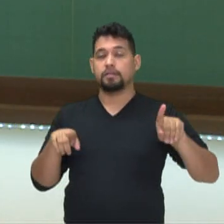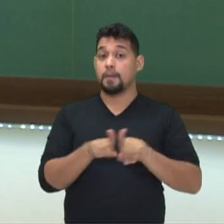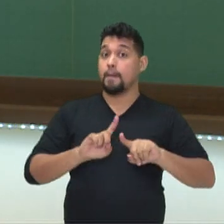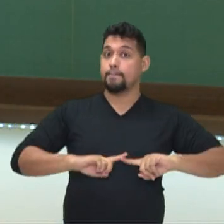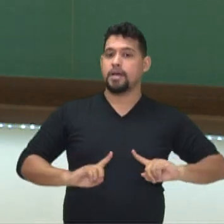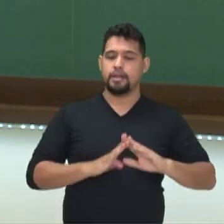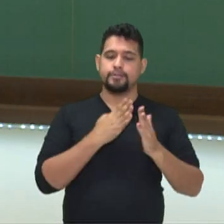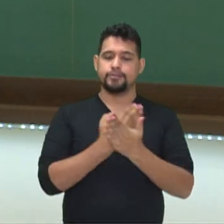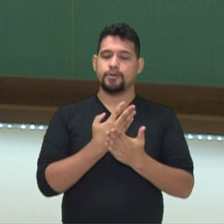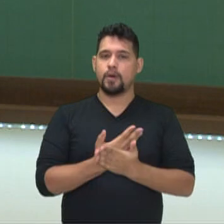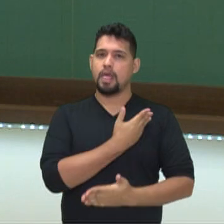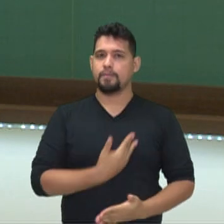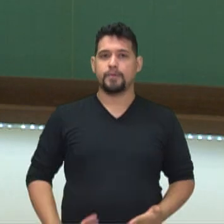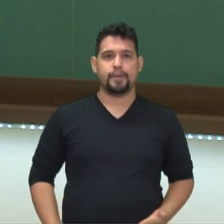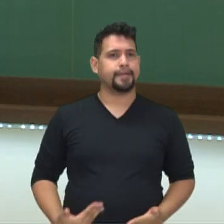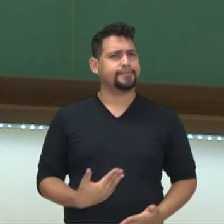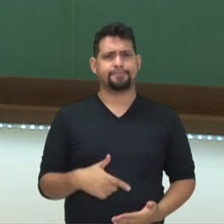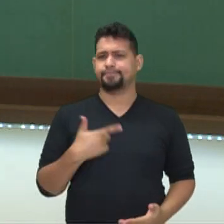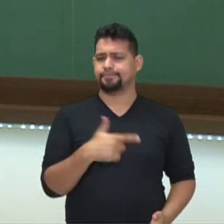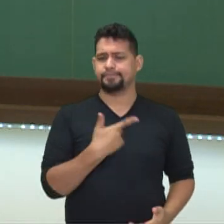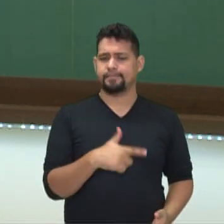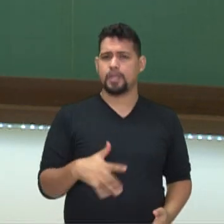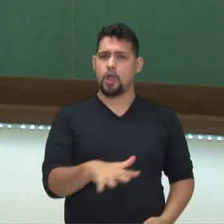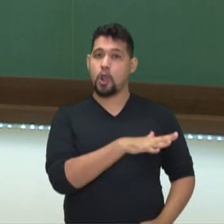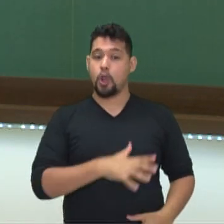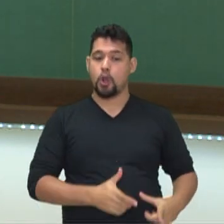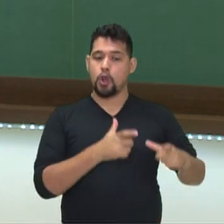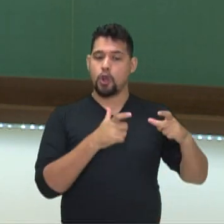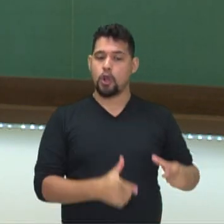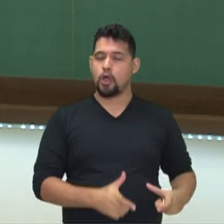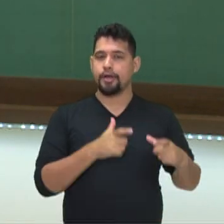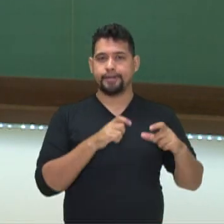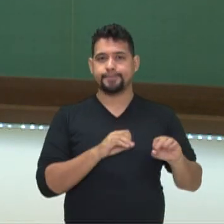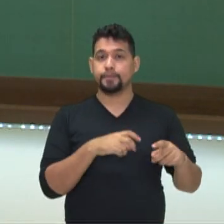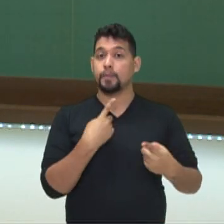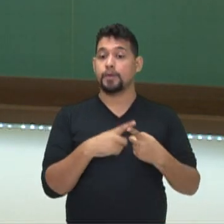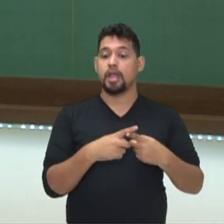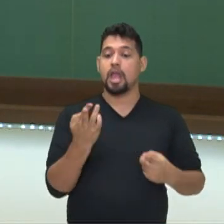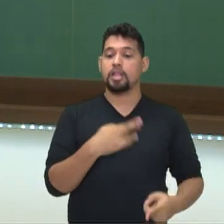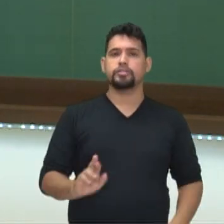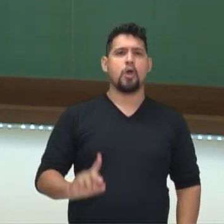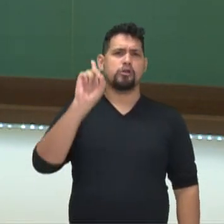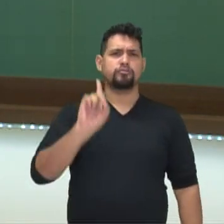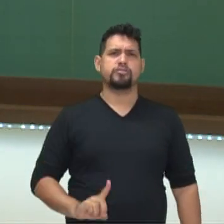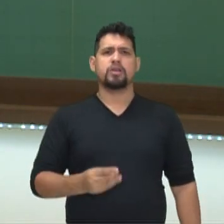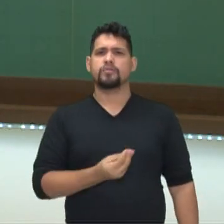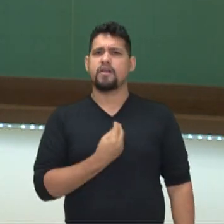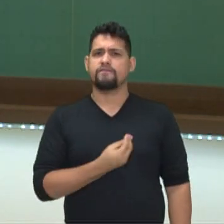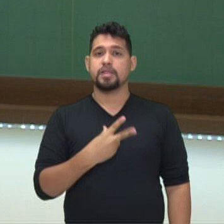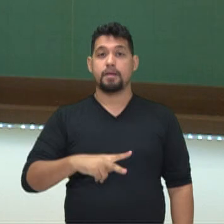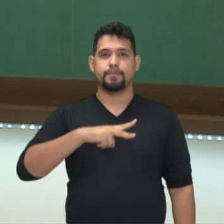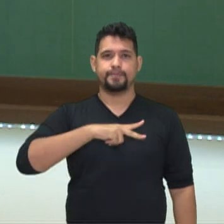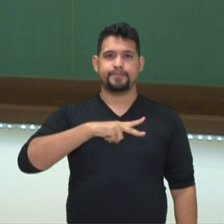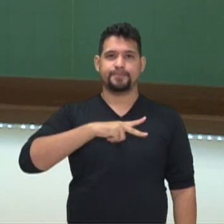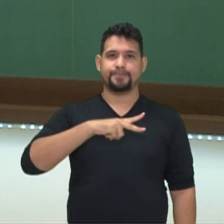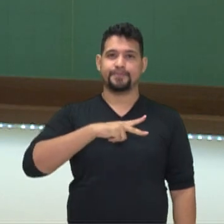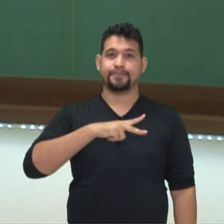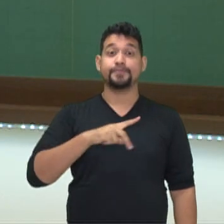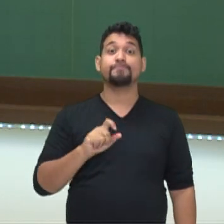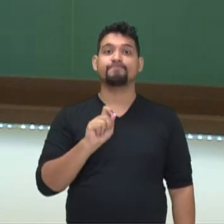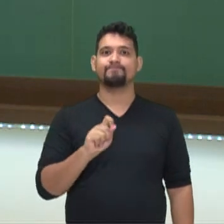mas na escola pública não é espaço para doutrinação, porque a religião é um direito da vida privada